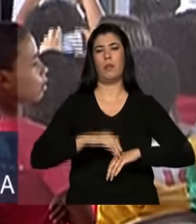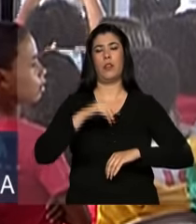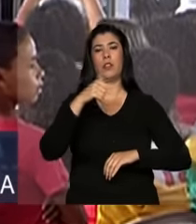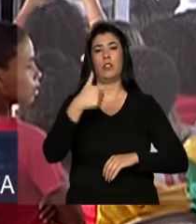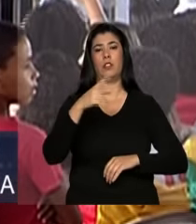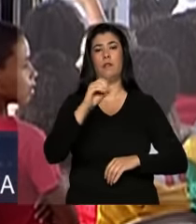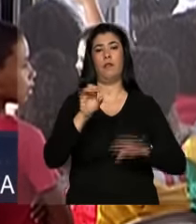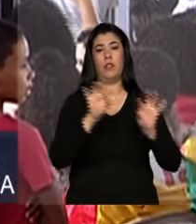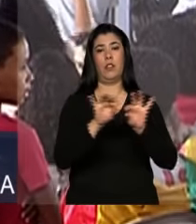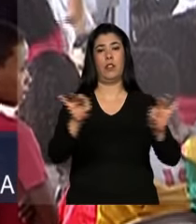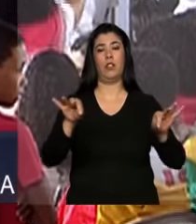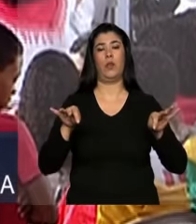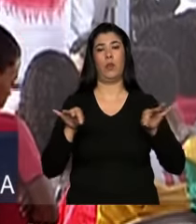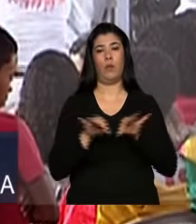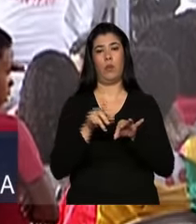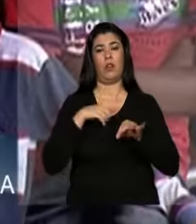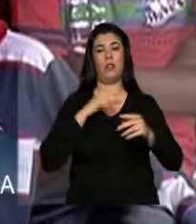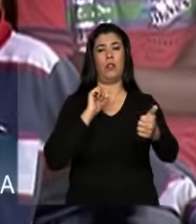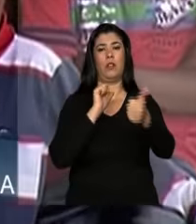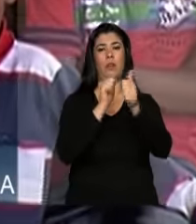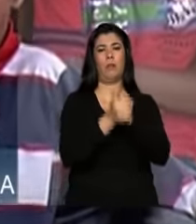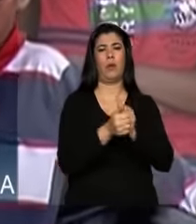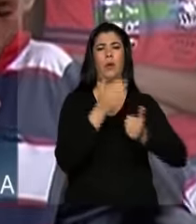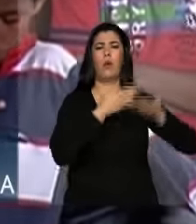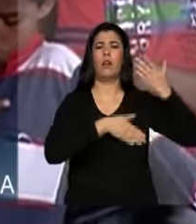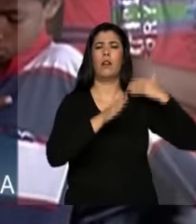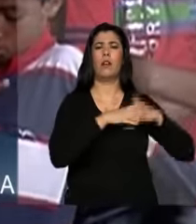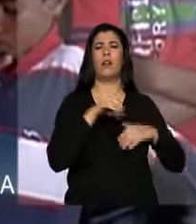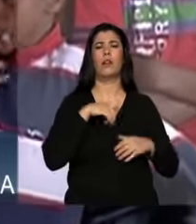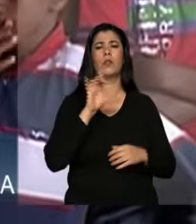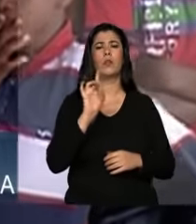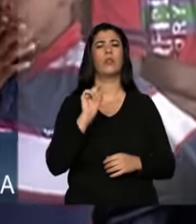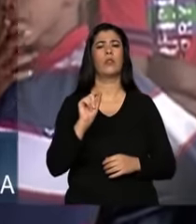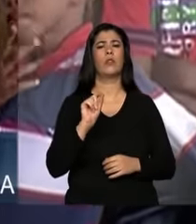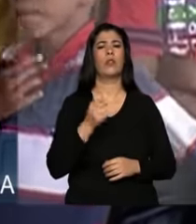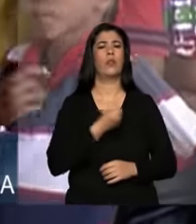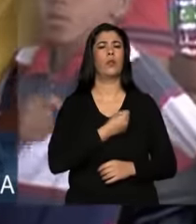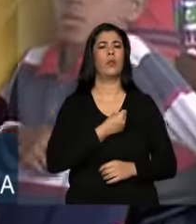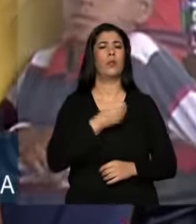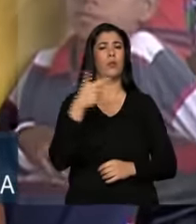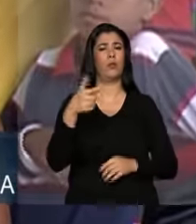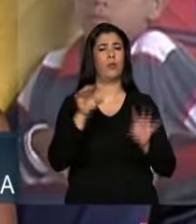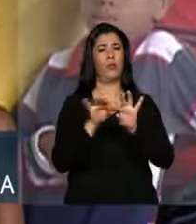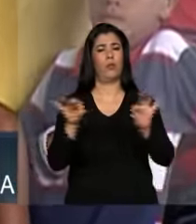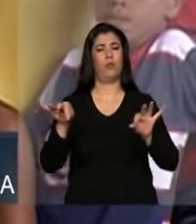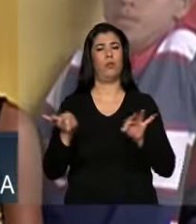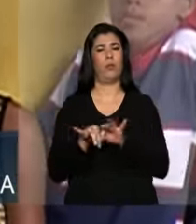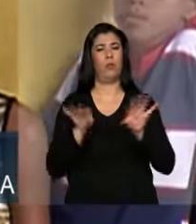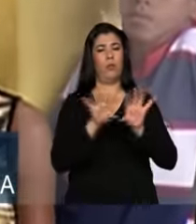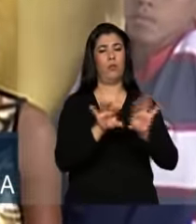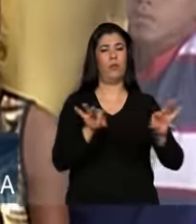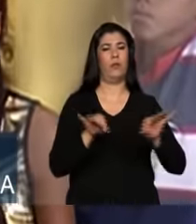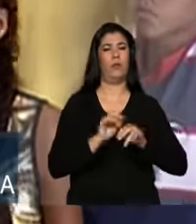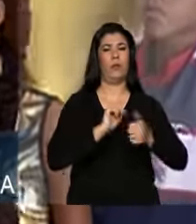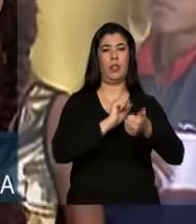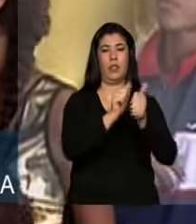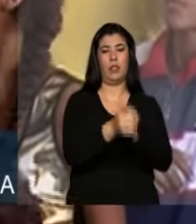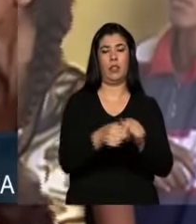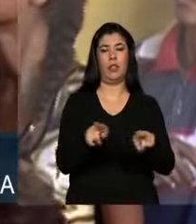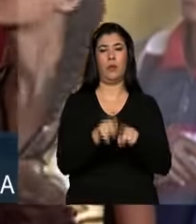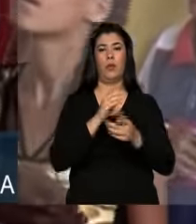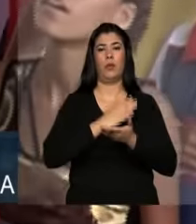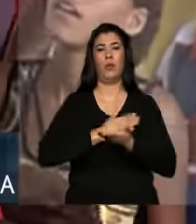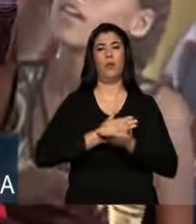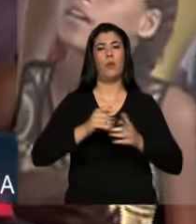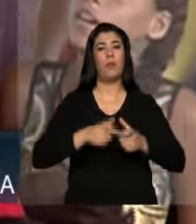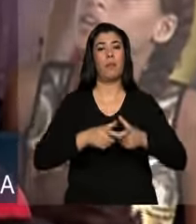quadras poliesportivas cobertas. Eram apenas 2 quando assumimos. Está em execução o maior programa